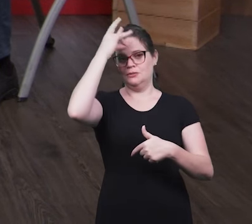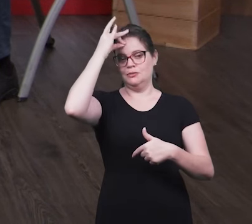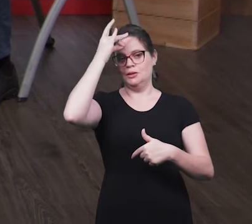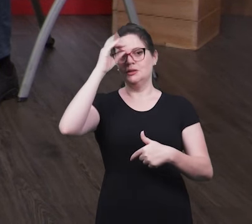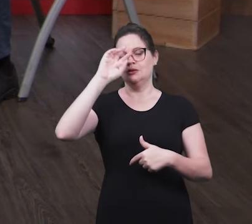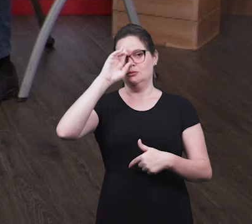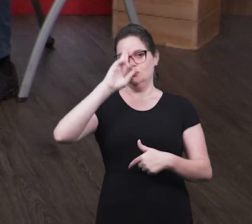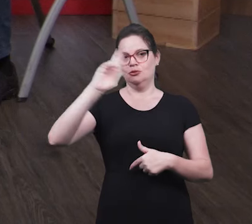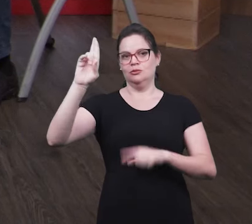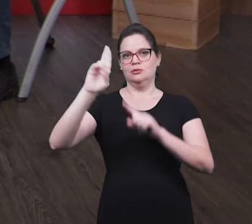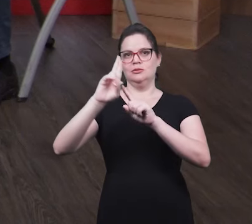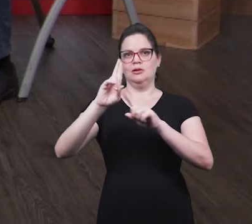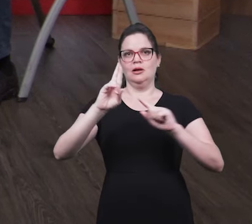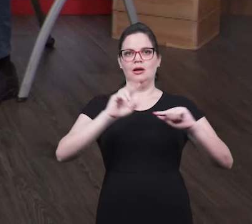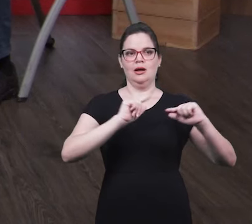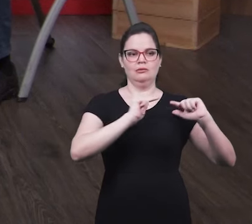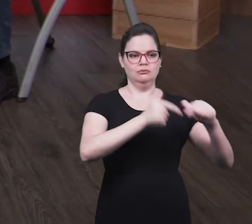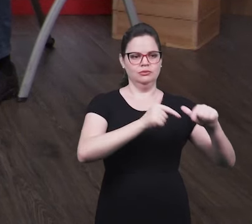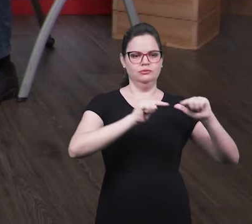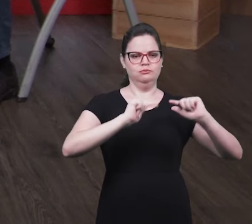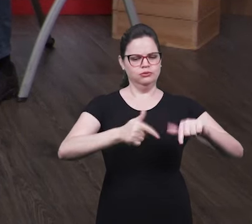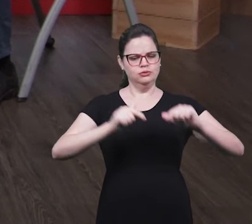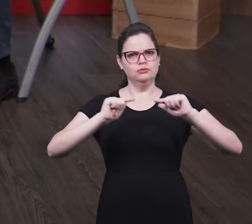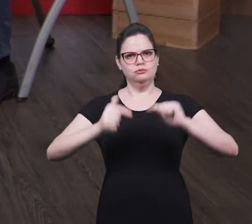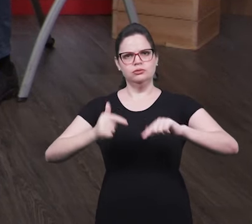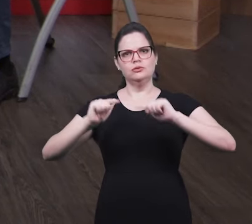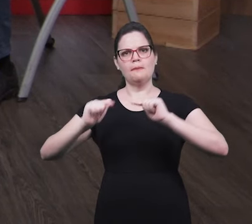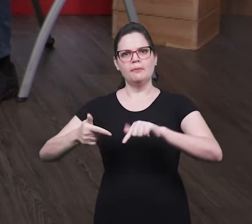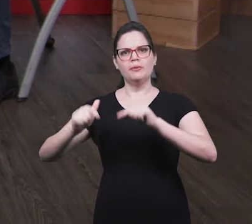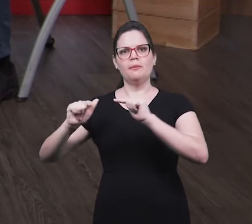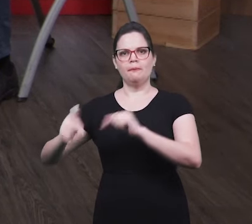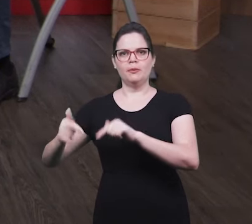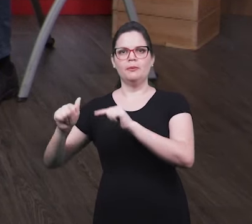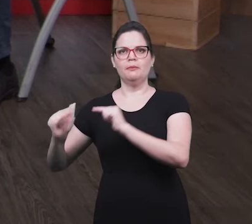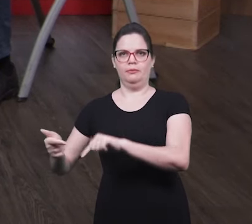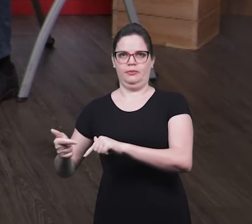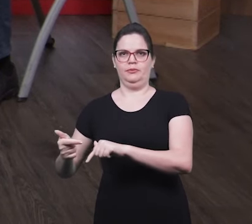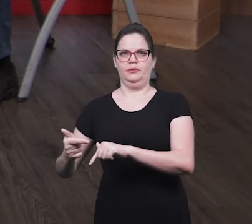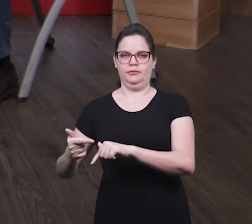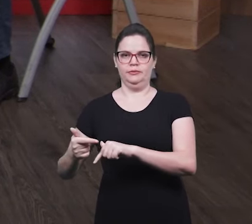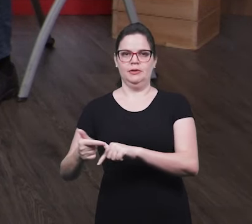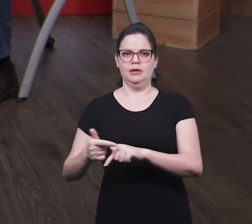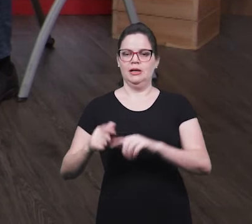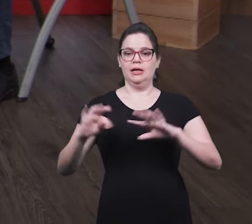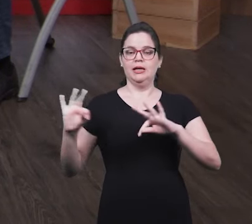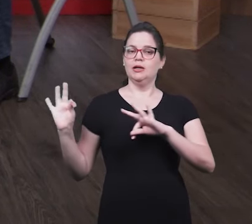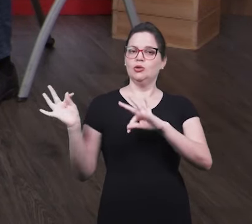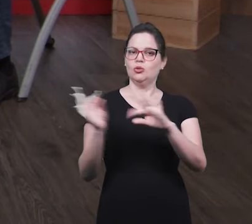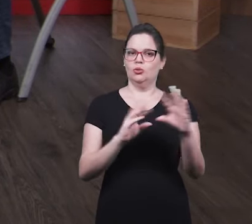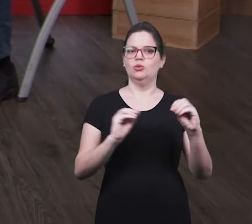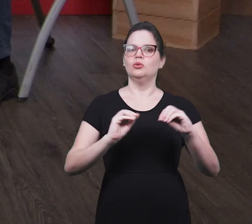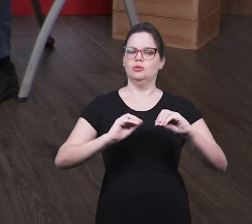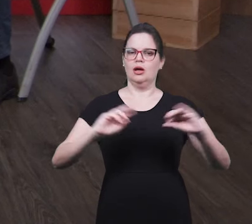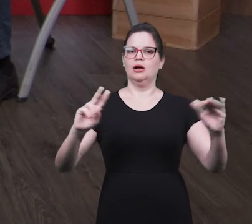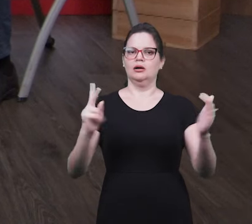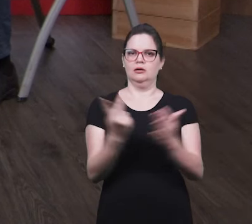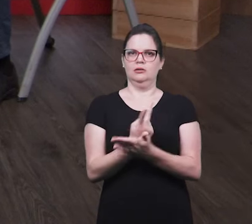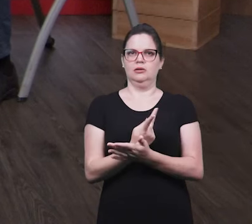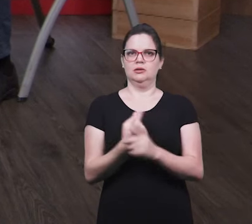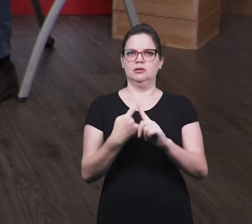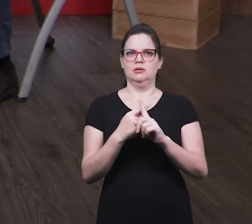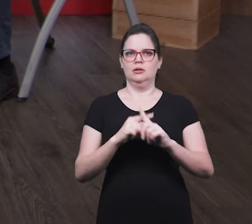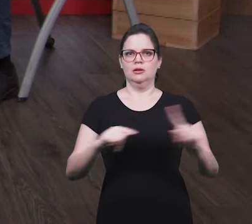elas aconteceram às 7 em cada período da igreja, inclusive nos nossos dias, mas há